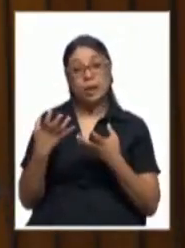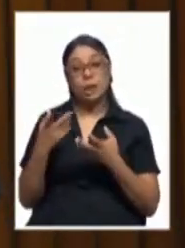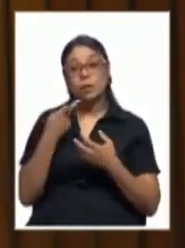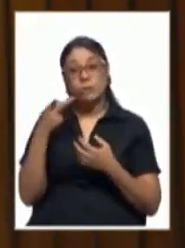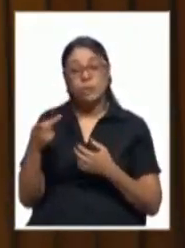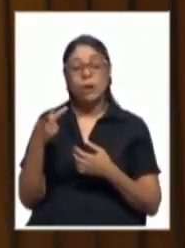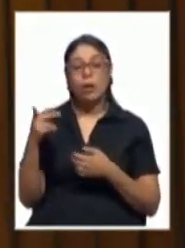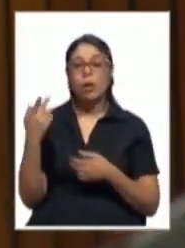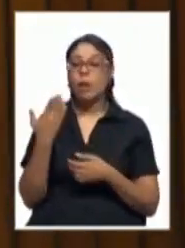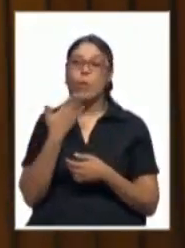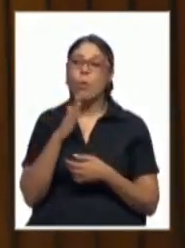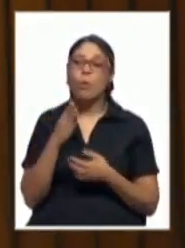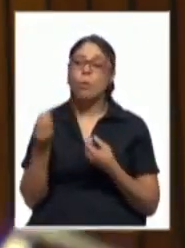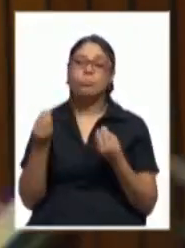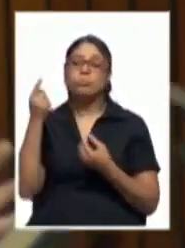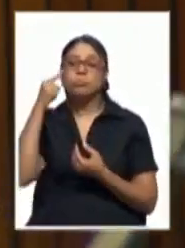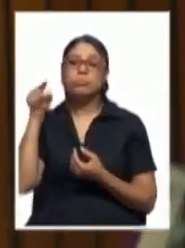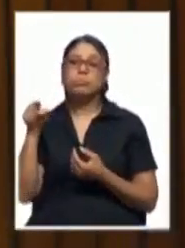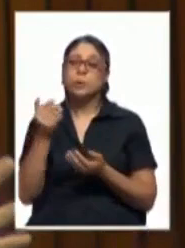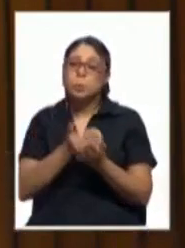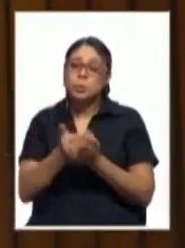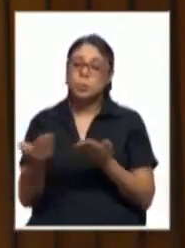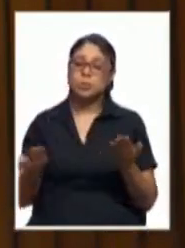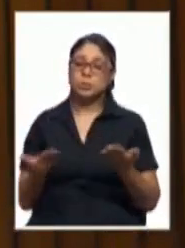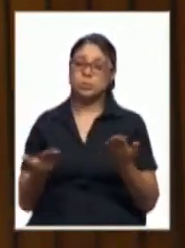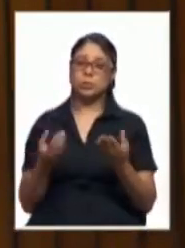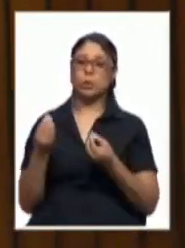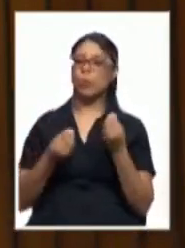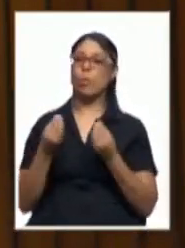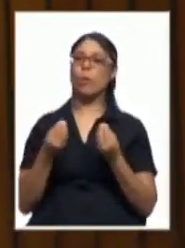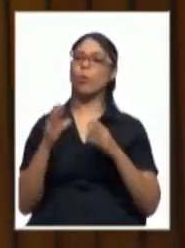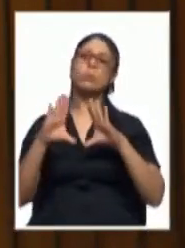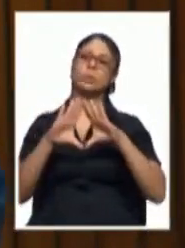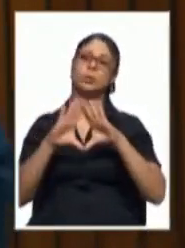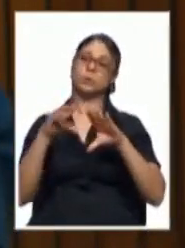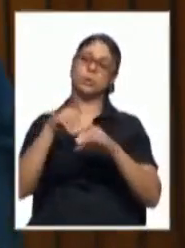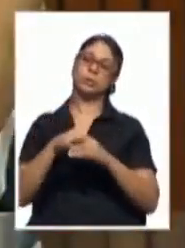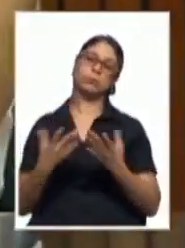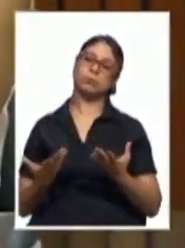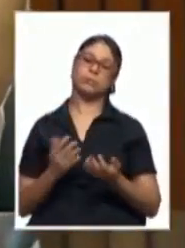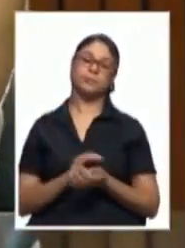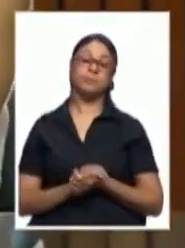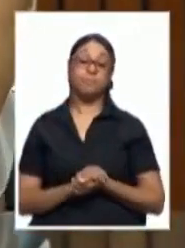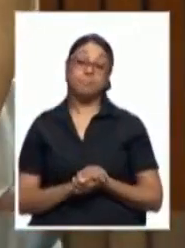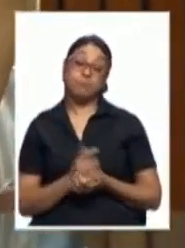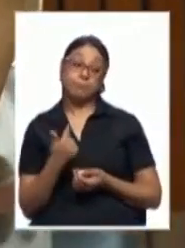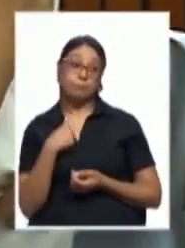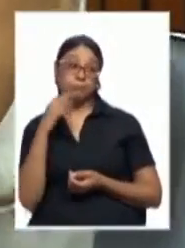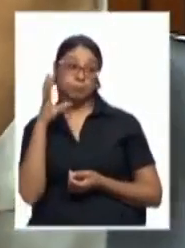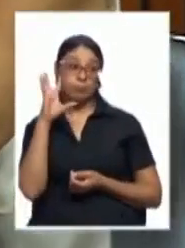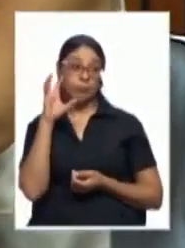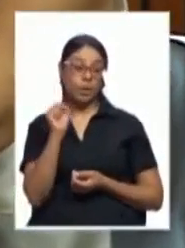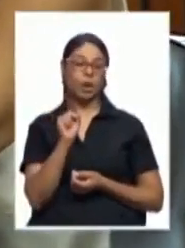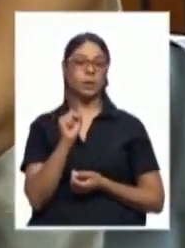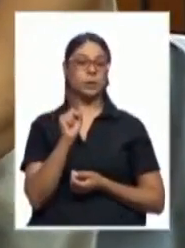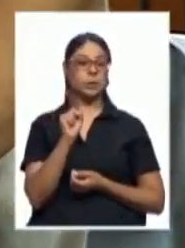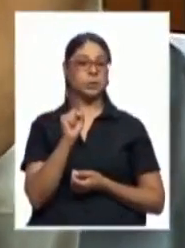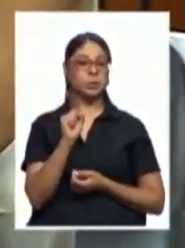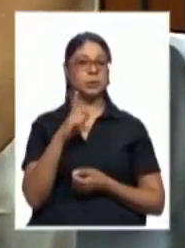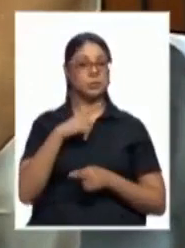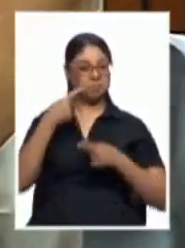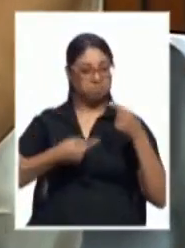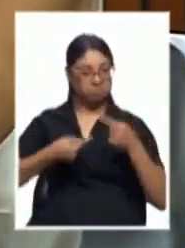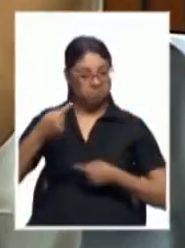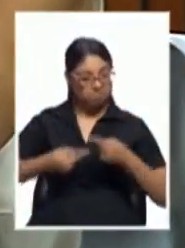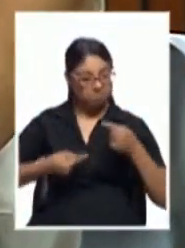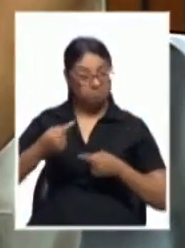expectativa, esse início agora. O que vai ser a Assembleia? Eu acho que nós vamos ter um debate muito grande.